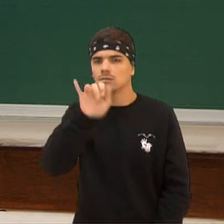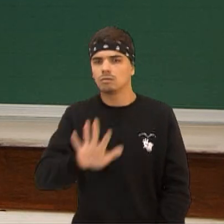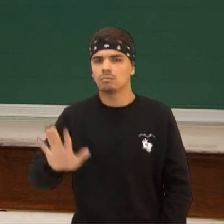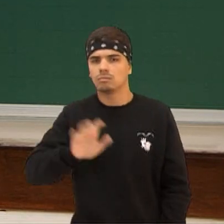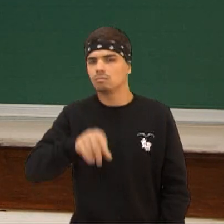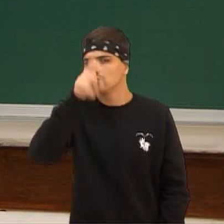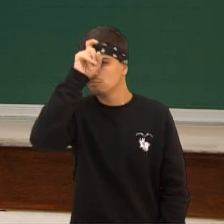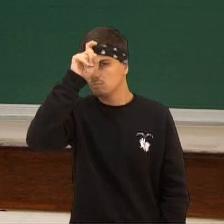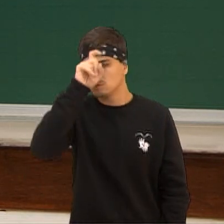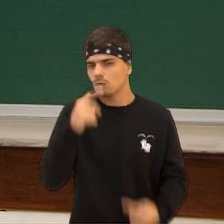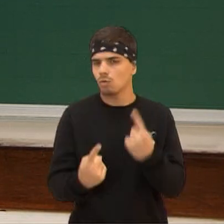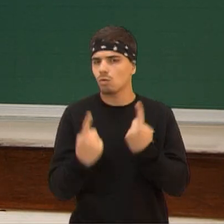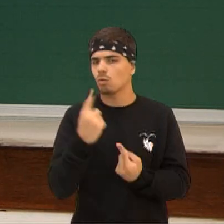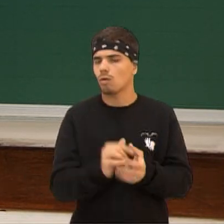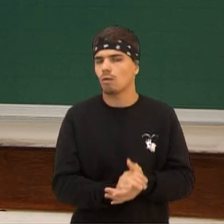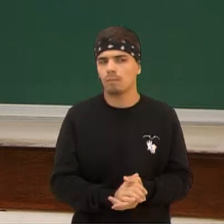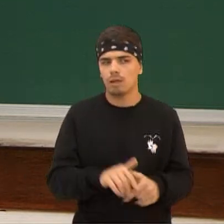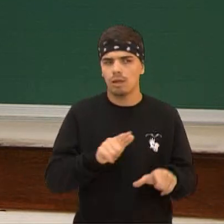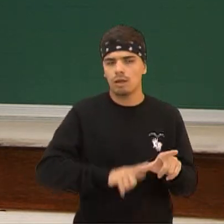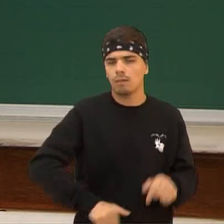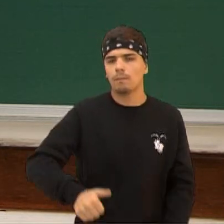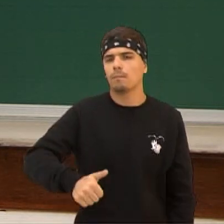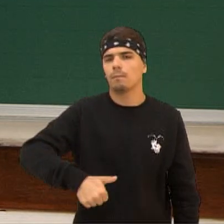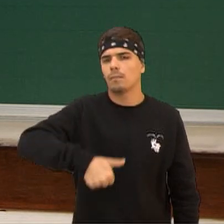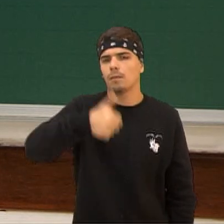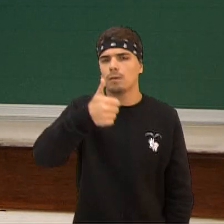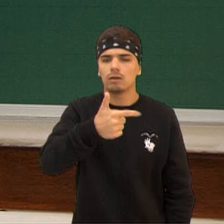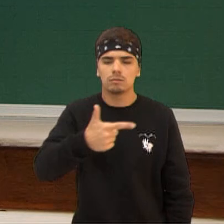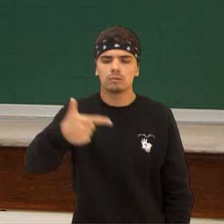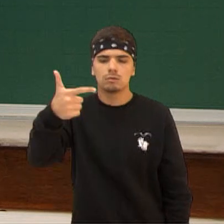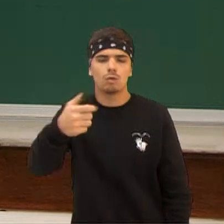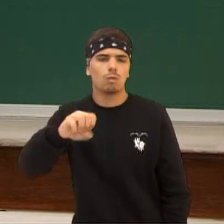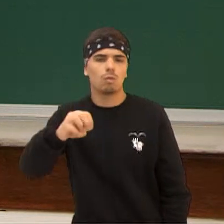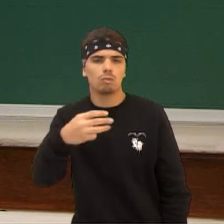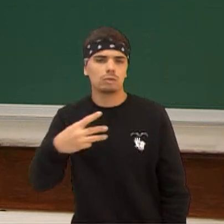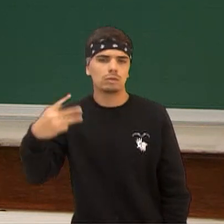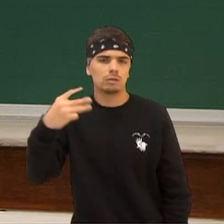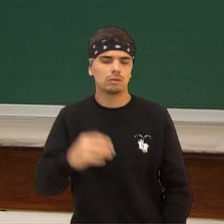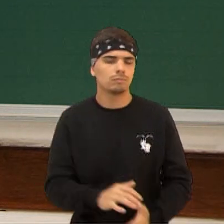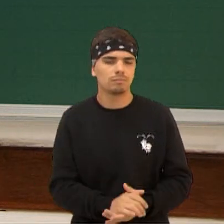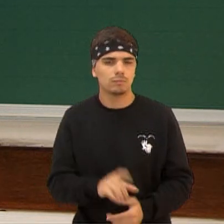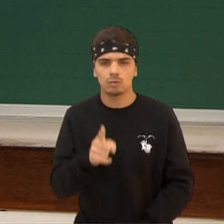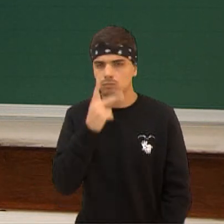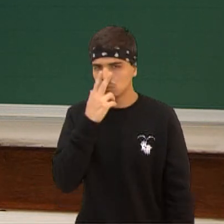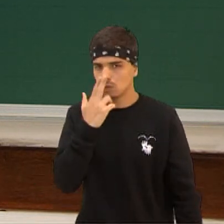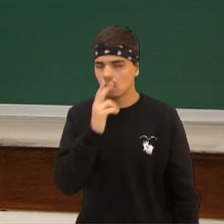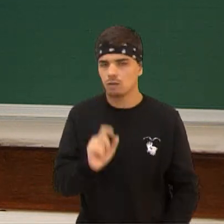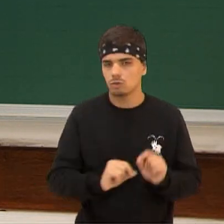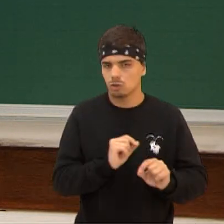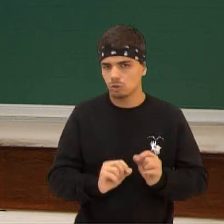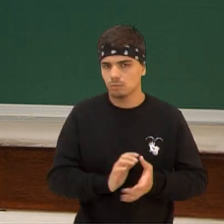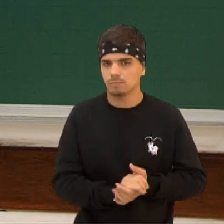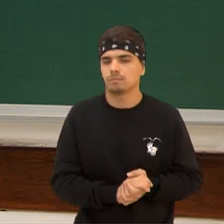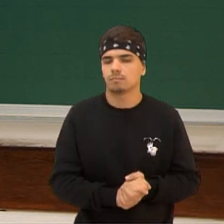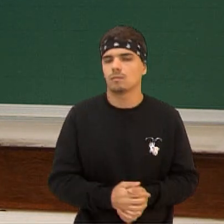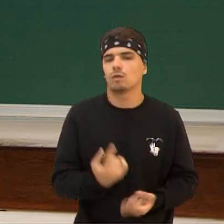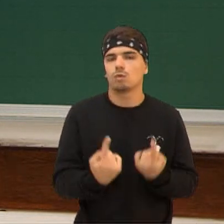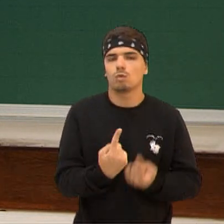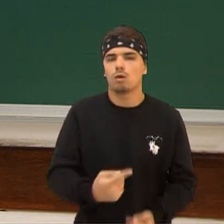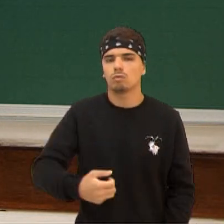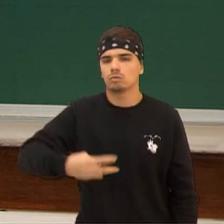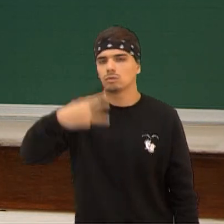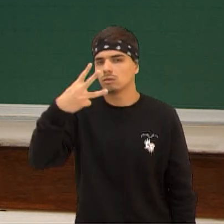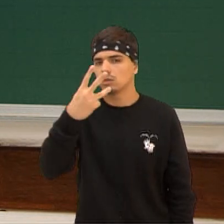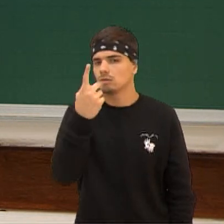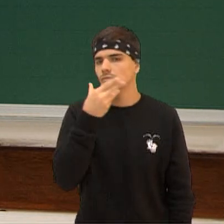o Zumbi dos Palmares? Será que é a primeira, a segunda ou a terceira? O que você acha? Qual dos três é o